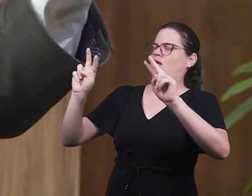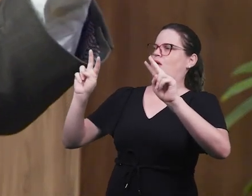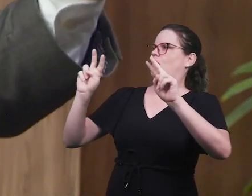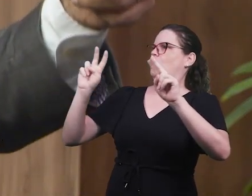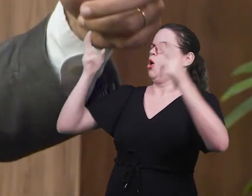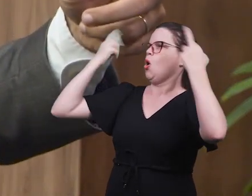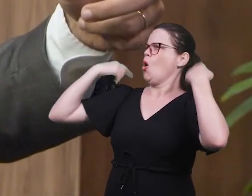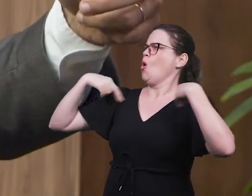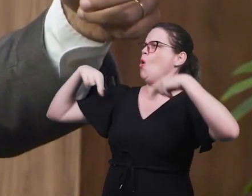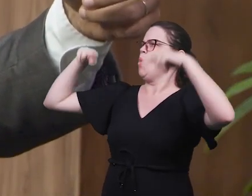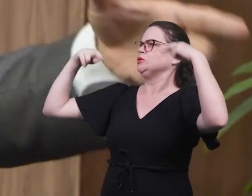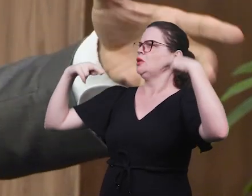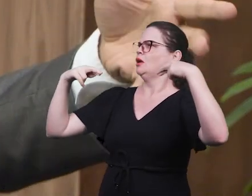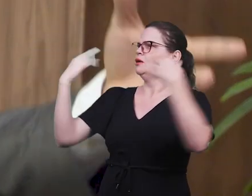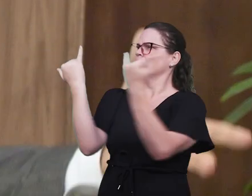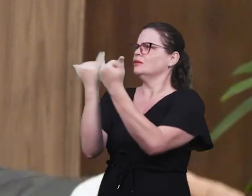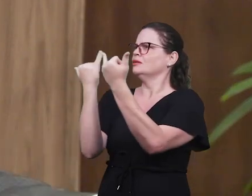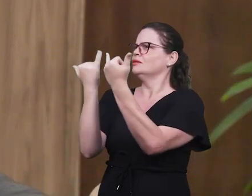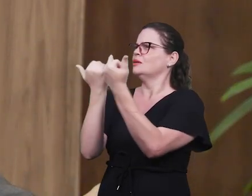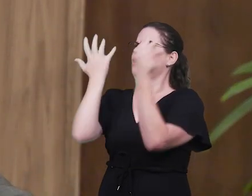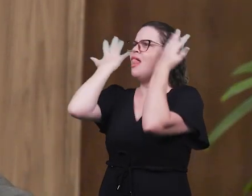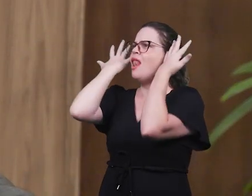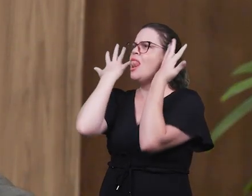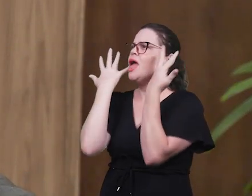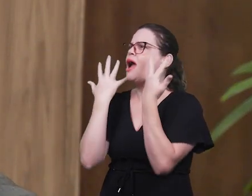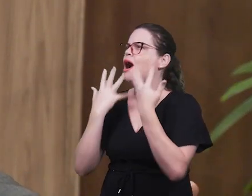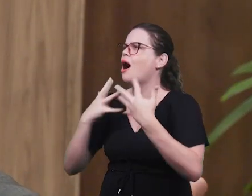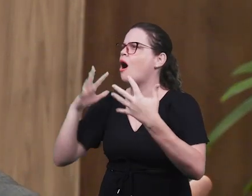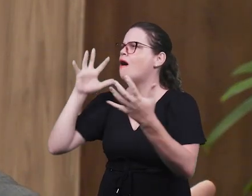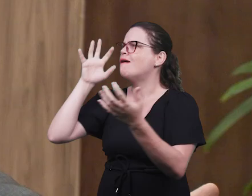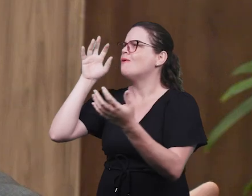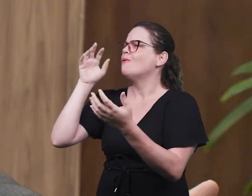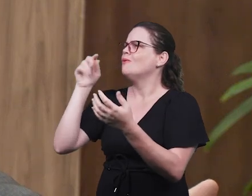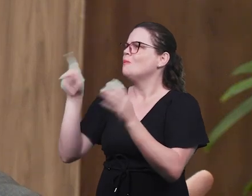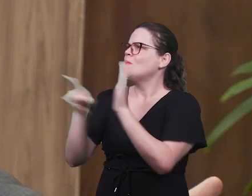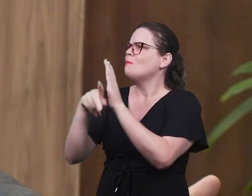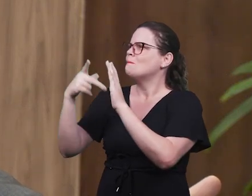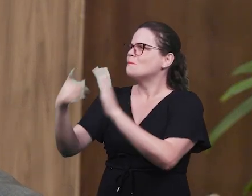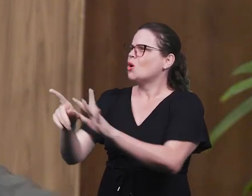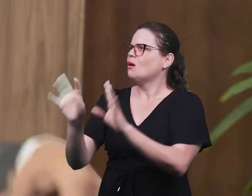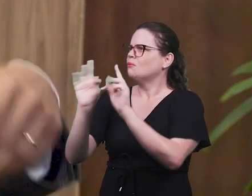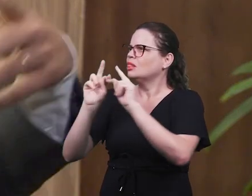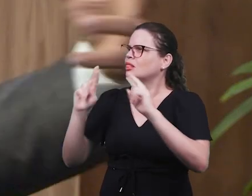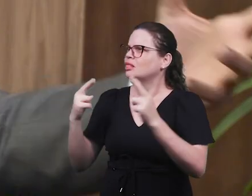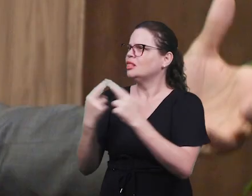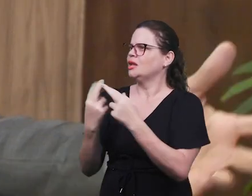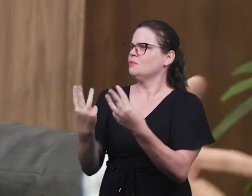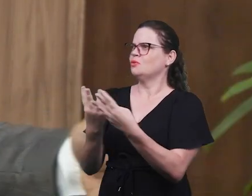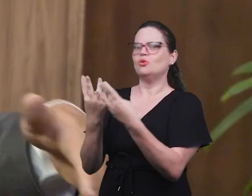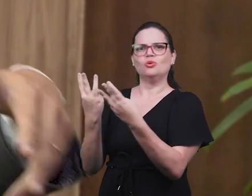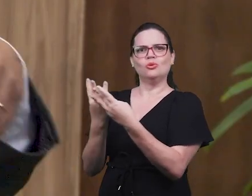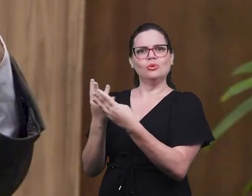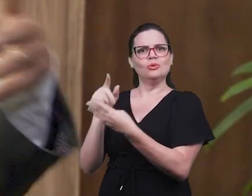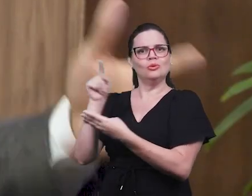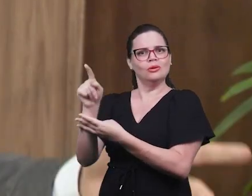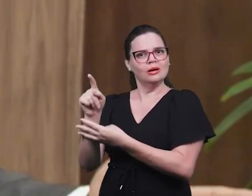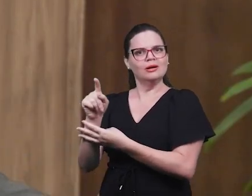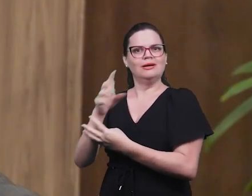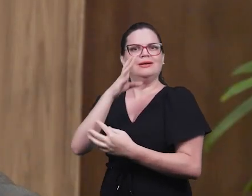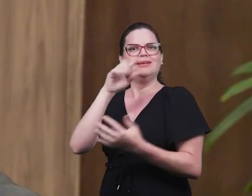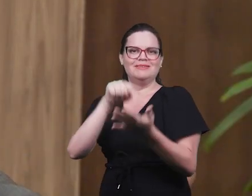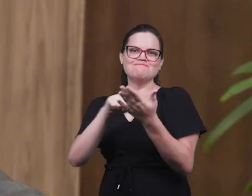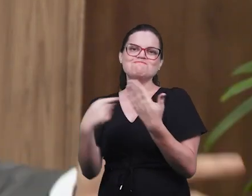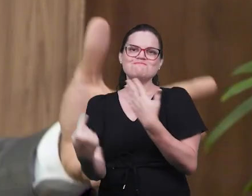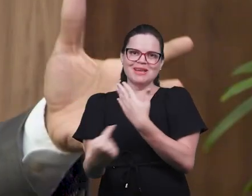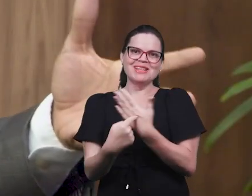da tribo de Judá. Glória a Jesus. Então, aquele cordeiro, ao mesmo tempo, ele era um leão, porque ele venceu a morte, ele venceu todas